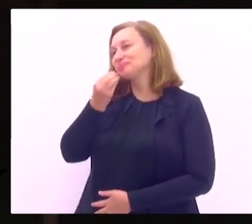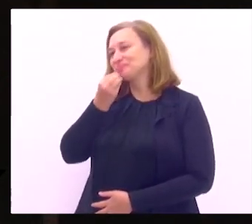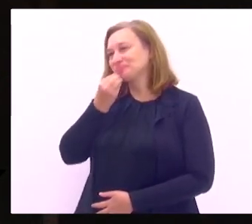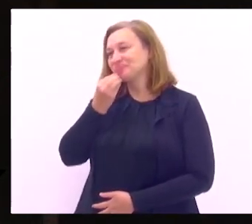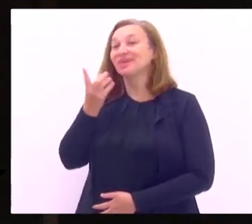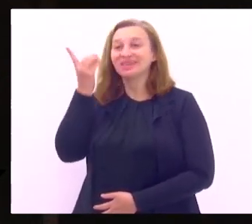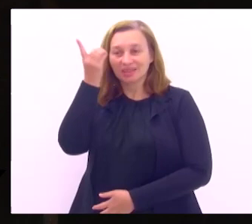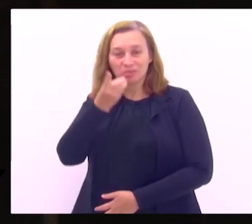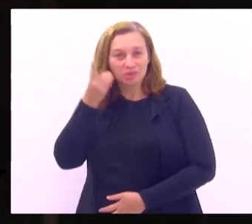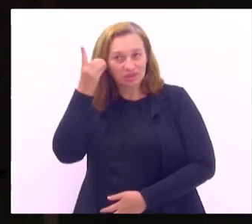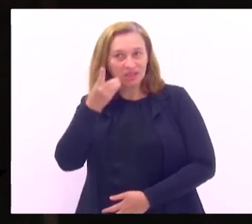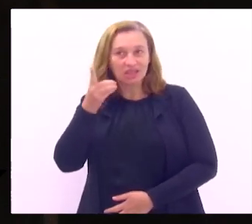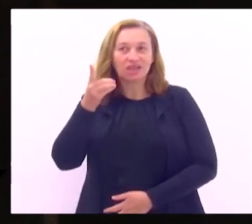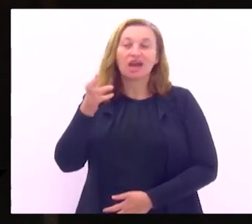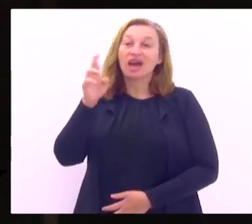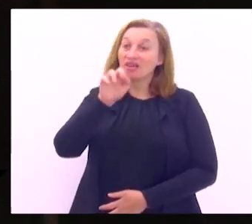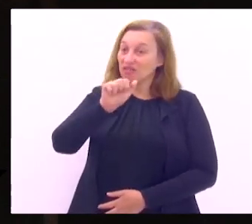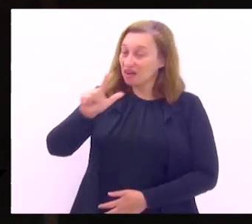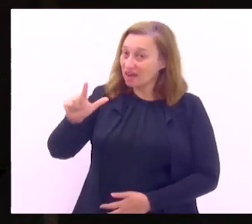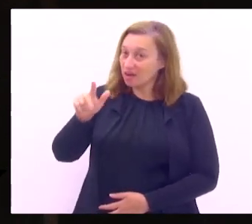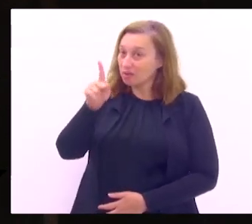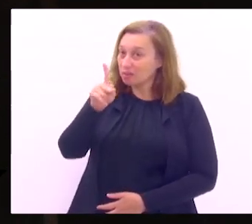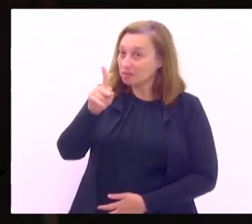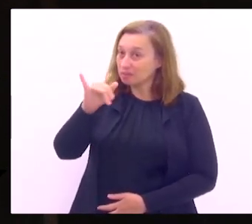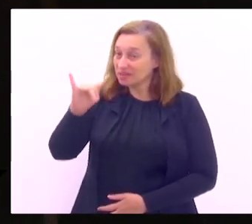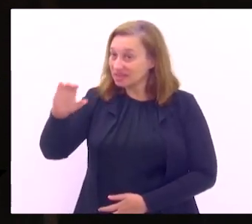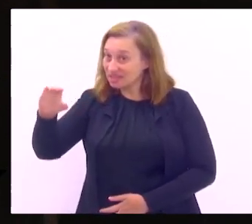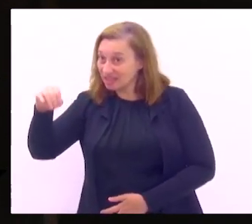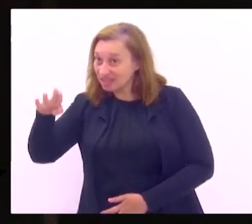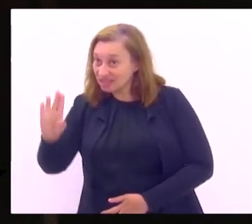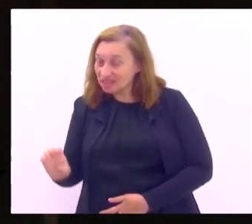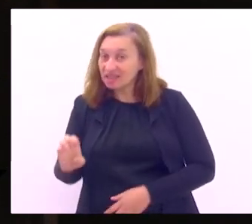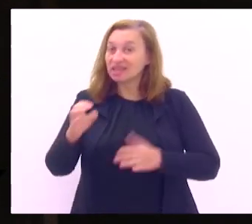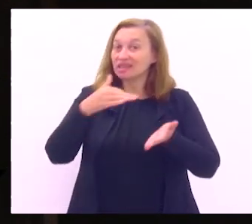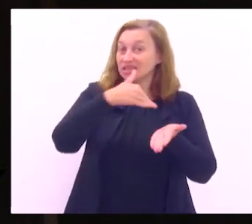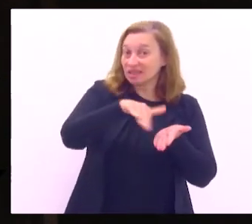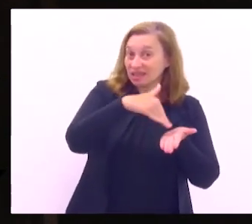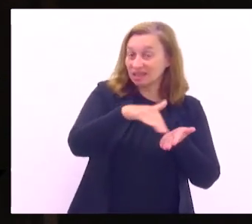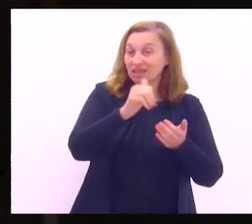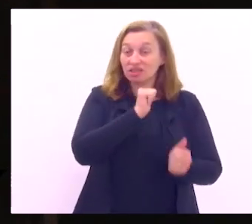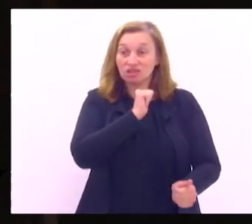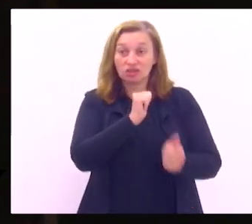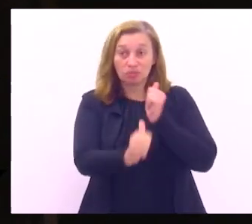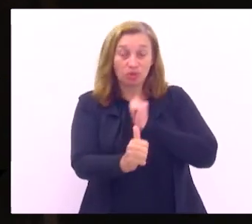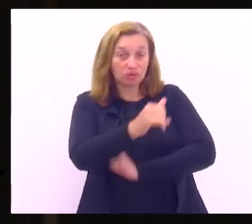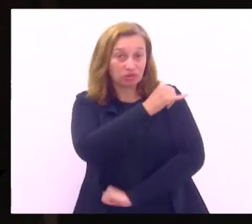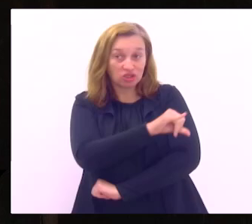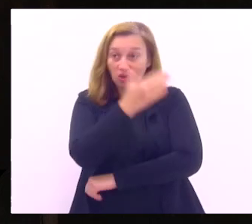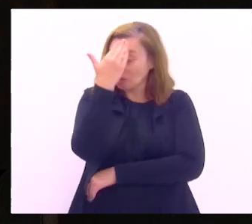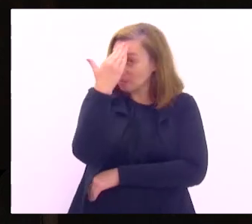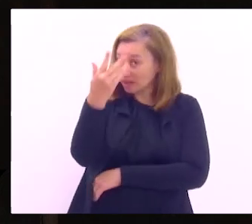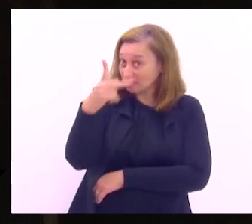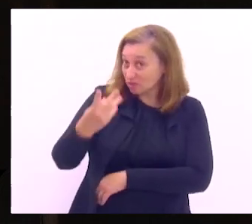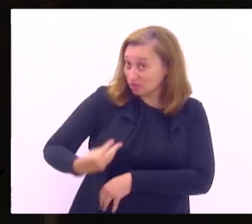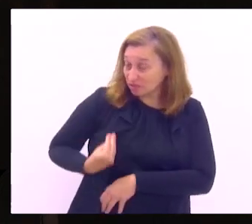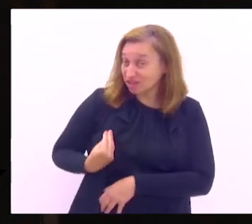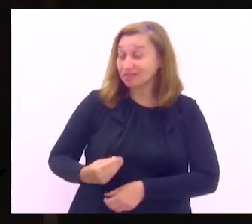Deputado Rafael Pisciani, secretário de Esporte do Rio de Janeiro, agradeço a sua